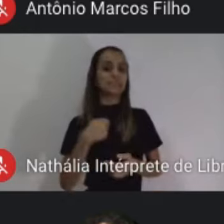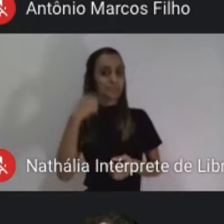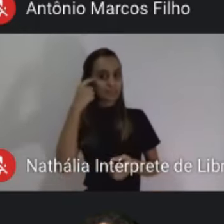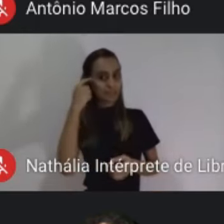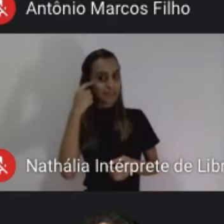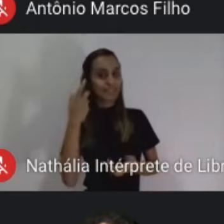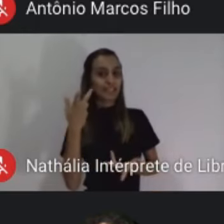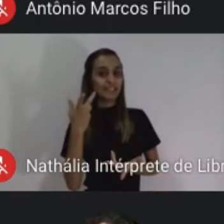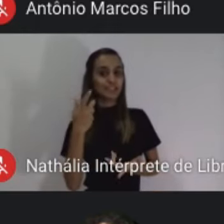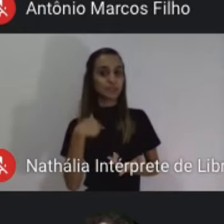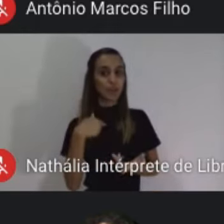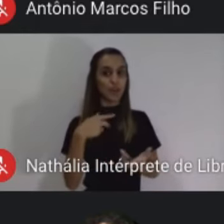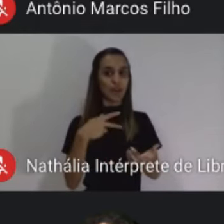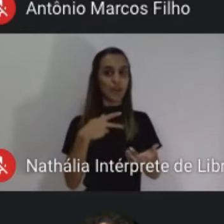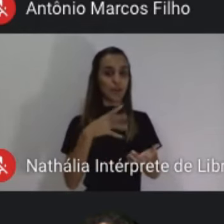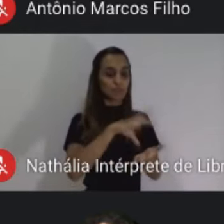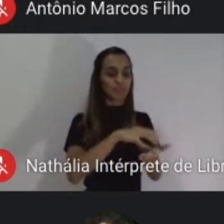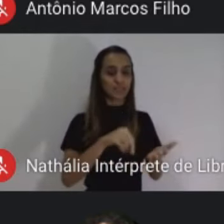nessa perspectiva.